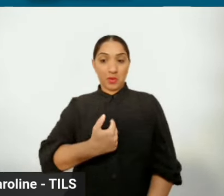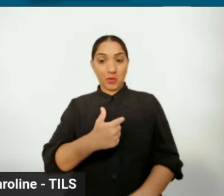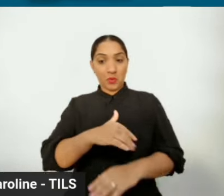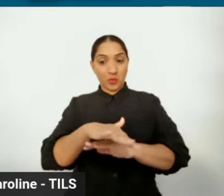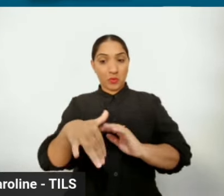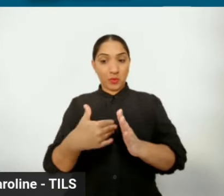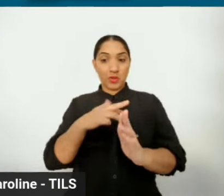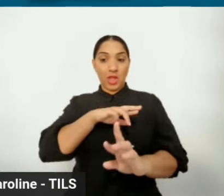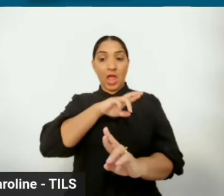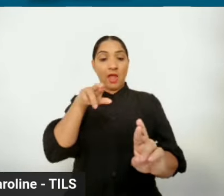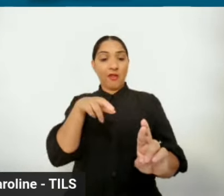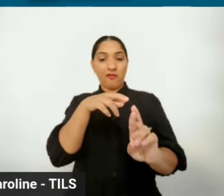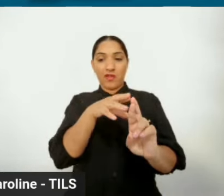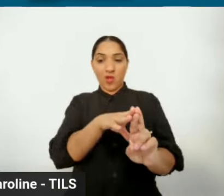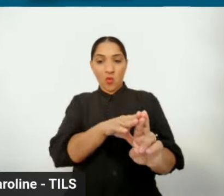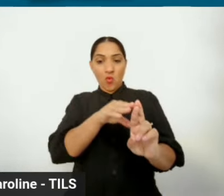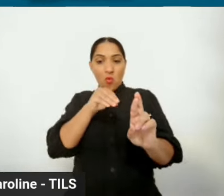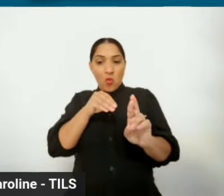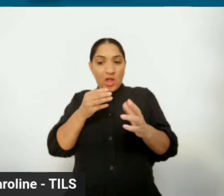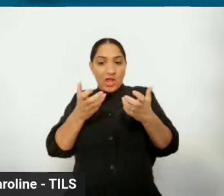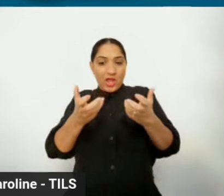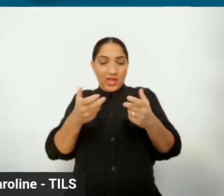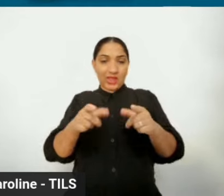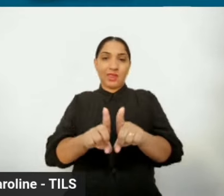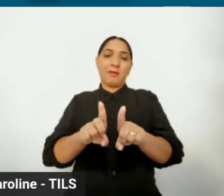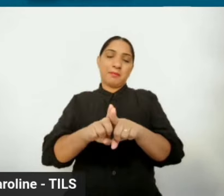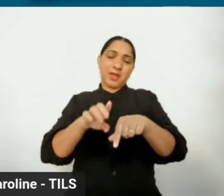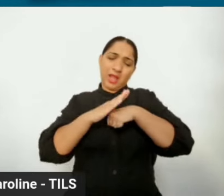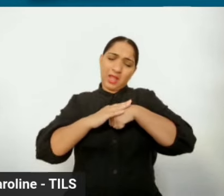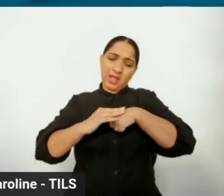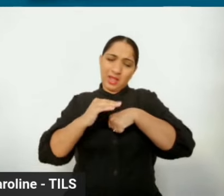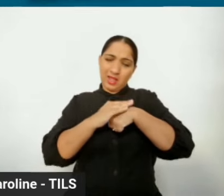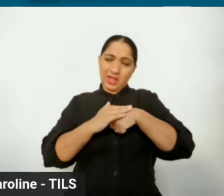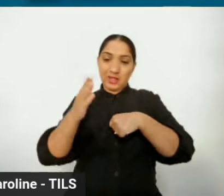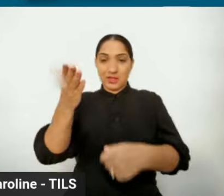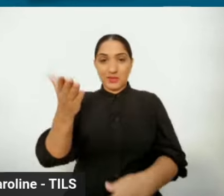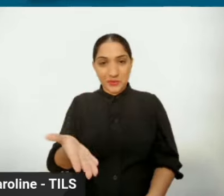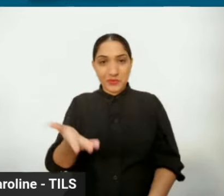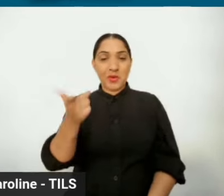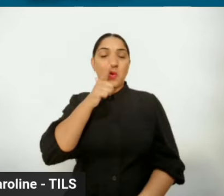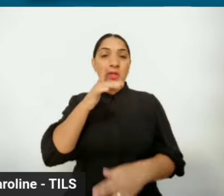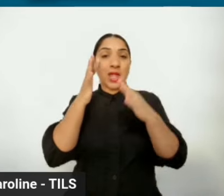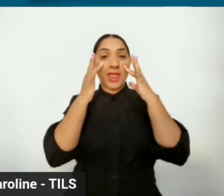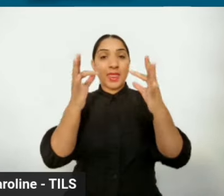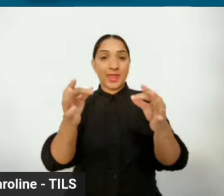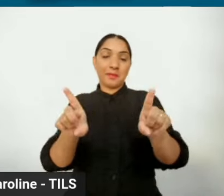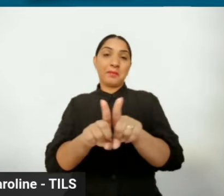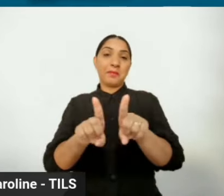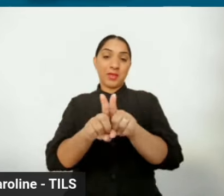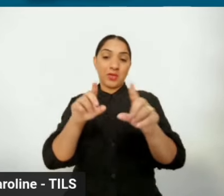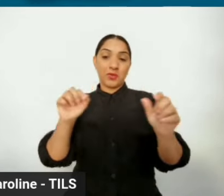gente, doutor Joelson, e eu quero agradecer pelo seu carinho, pela sua atenção com o Diário PCD.